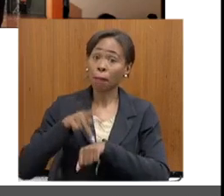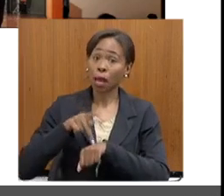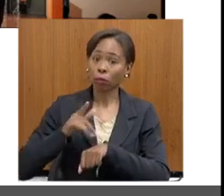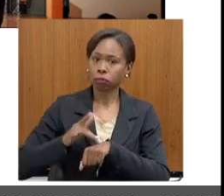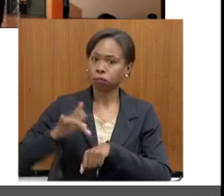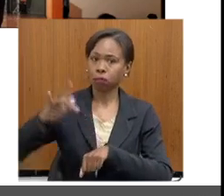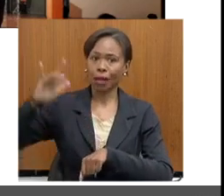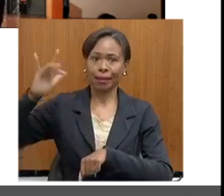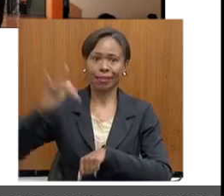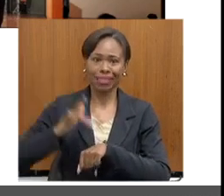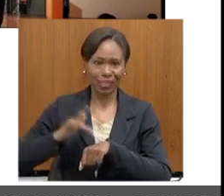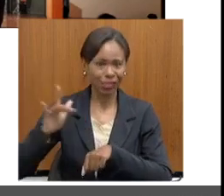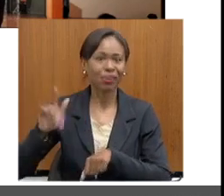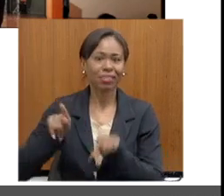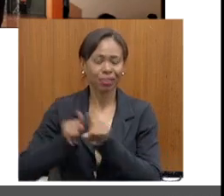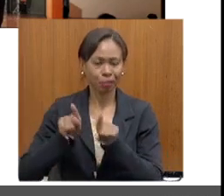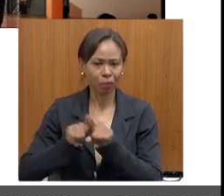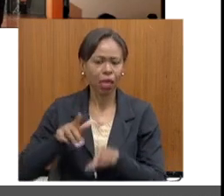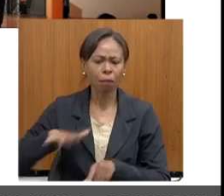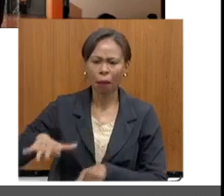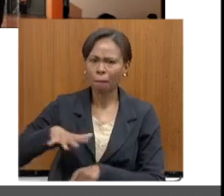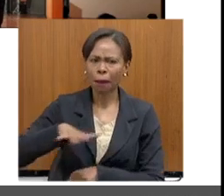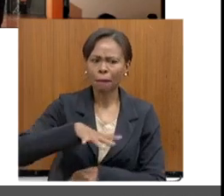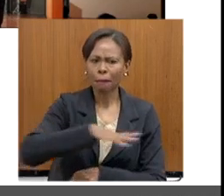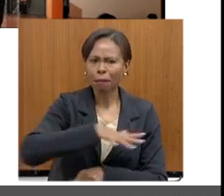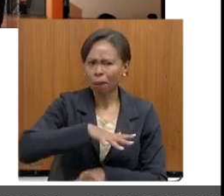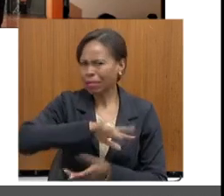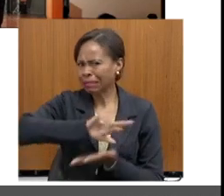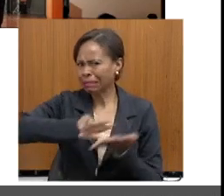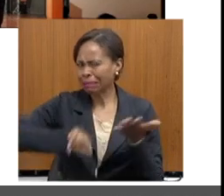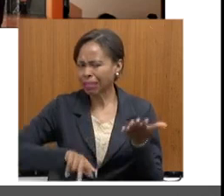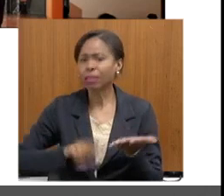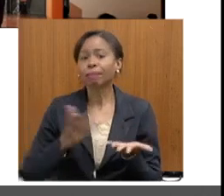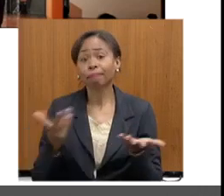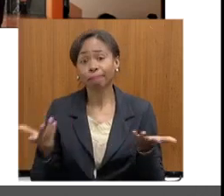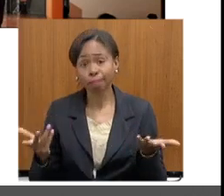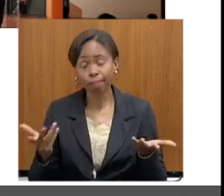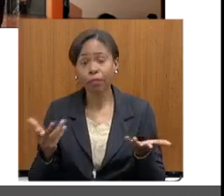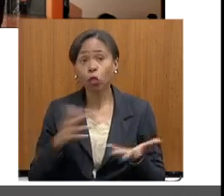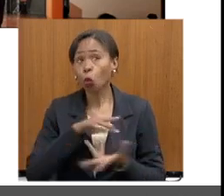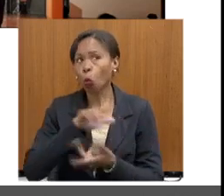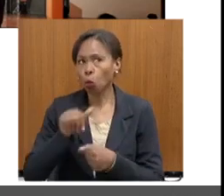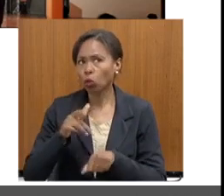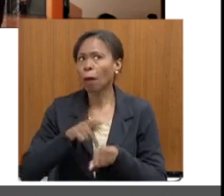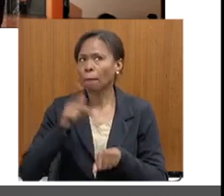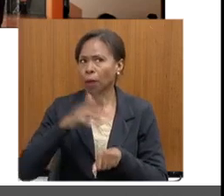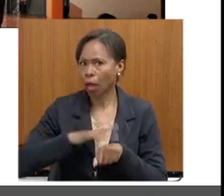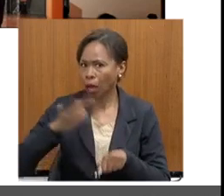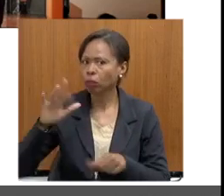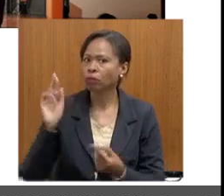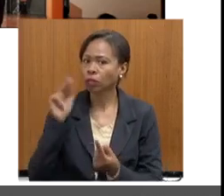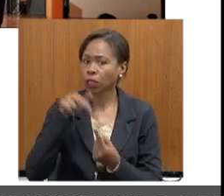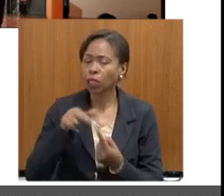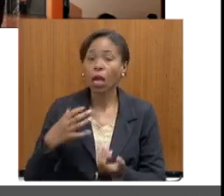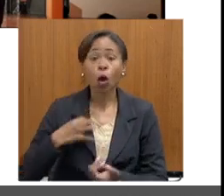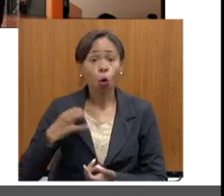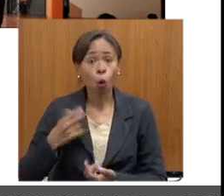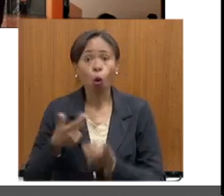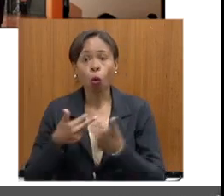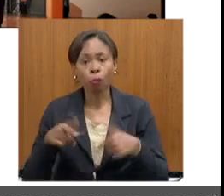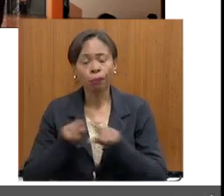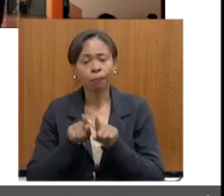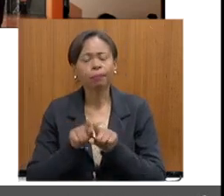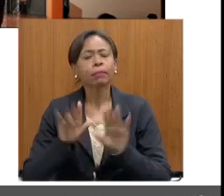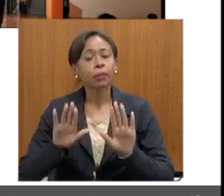realmente é um grande amador de referência no mundo deve vestuário E focamos